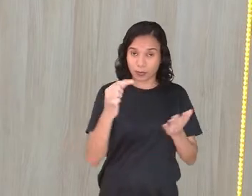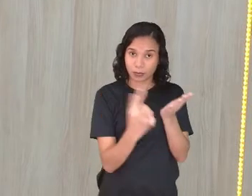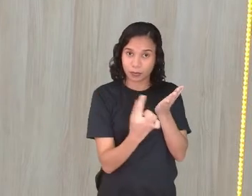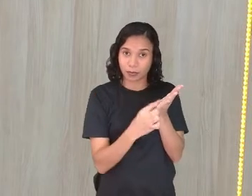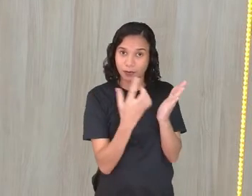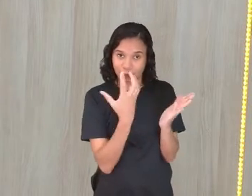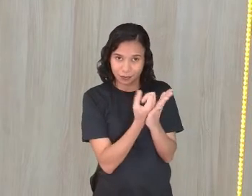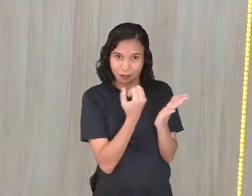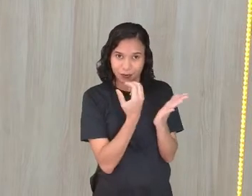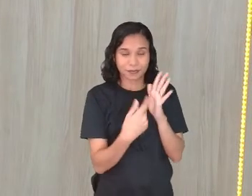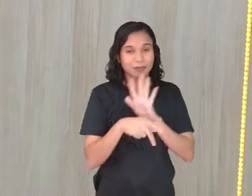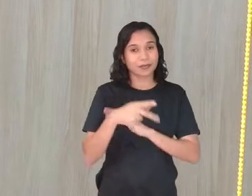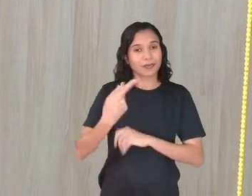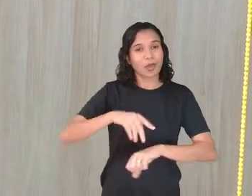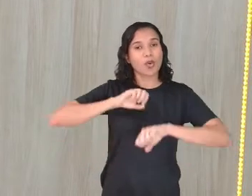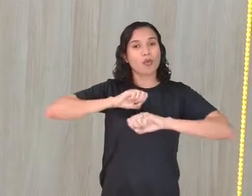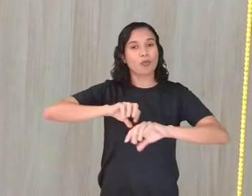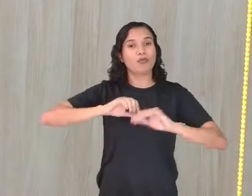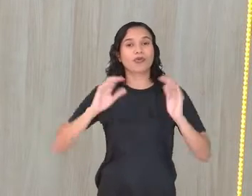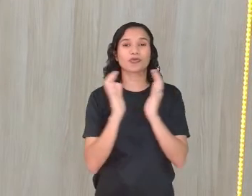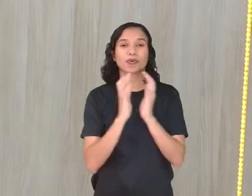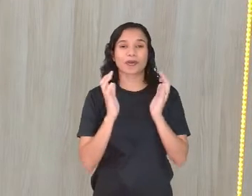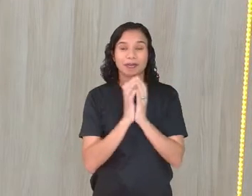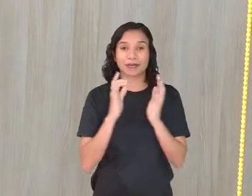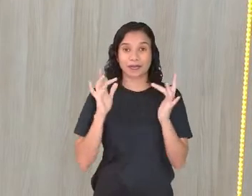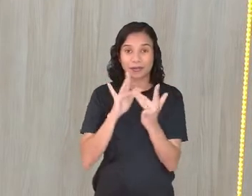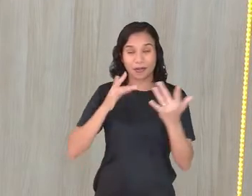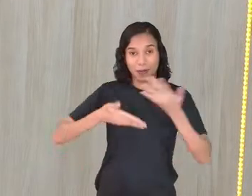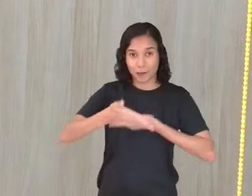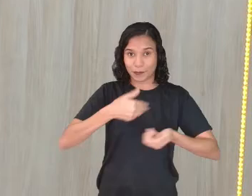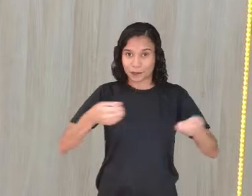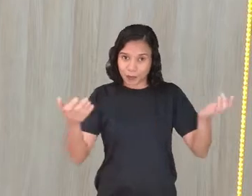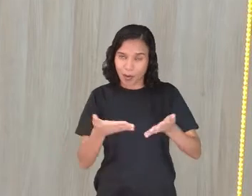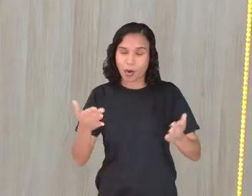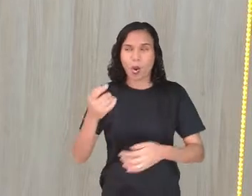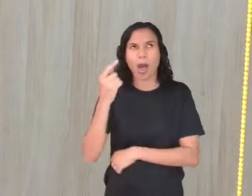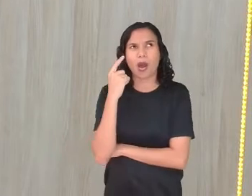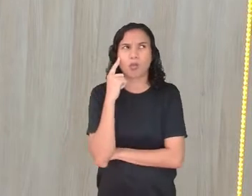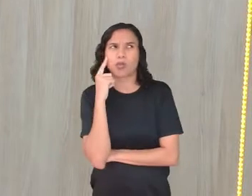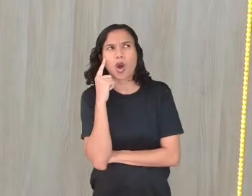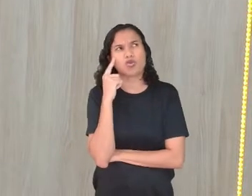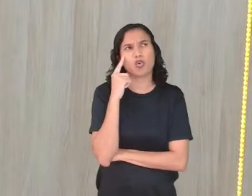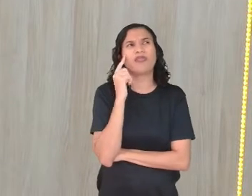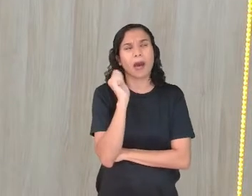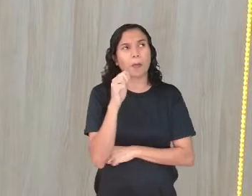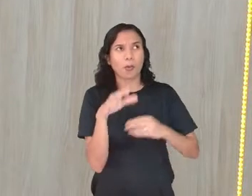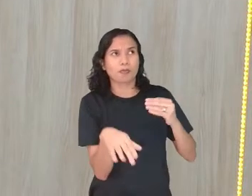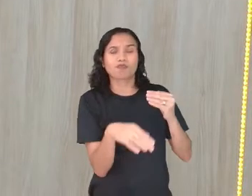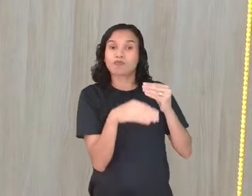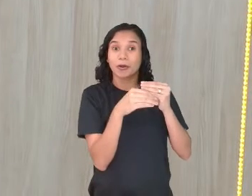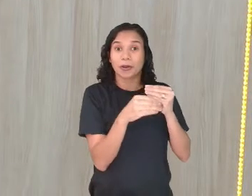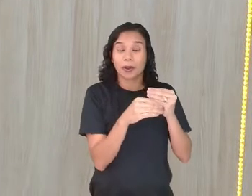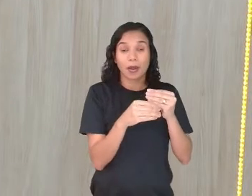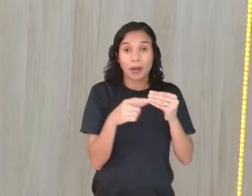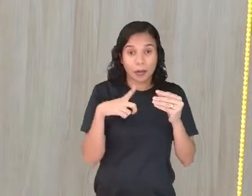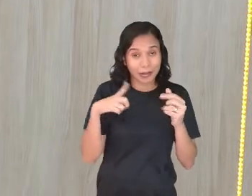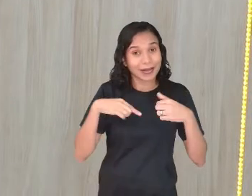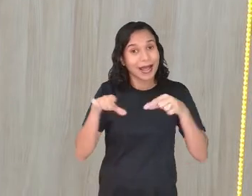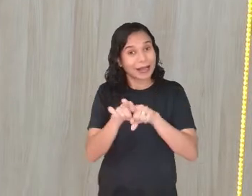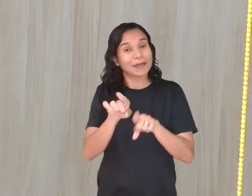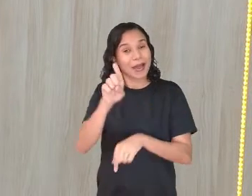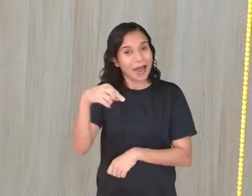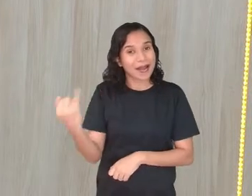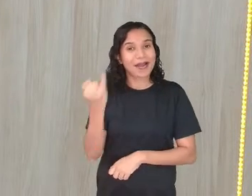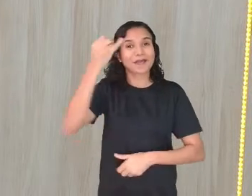Educa Recife e interagir com a gente ao vivo, tirar dúvidas, deixar algum comentário. É bem importante